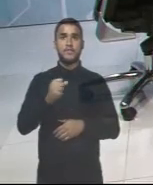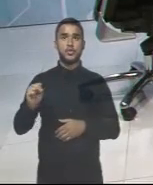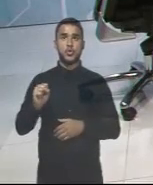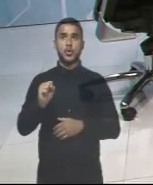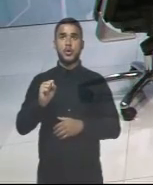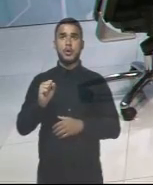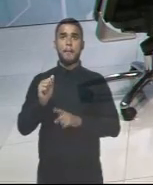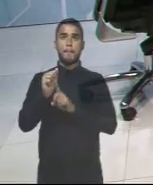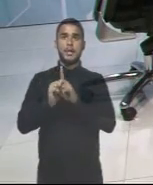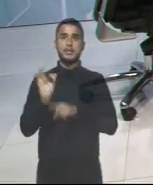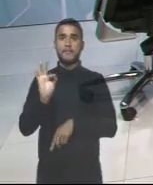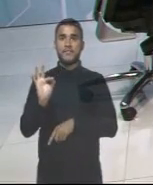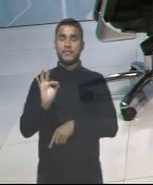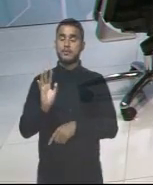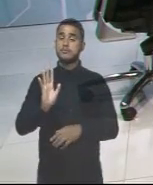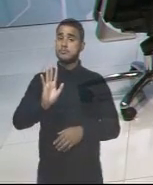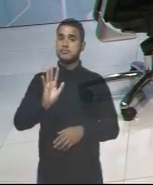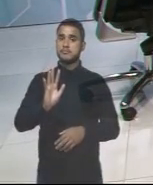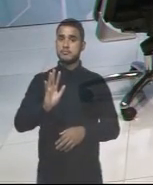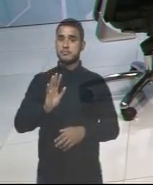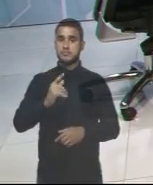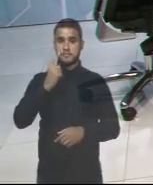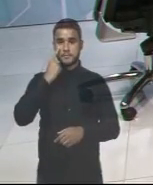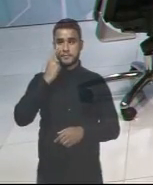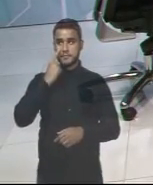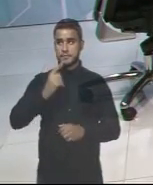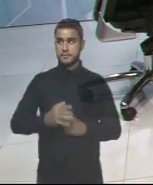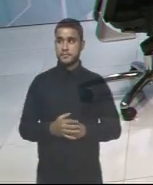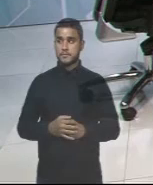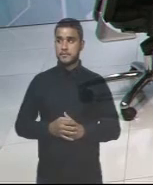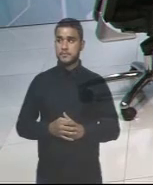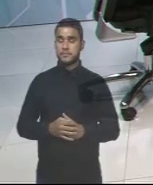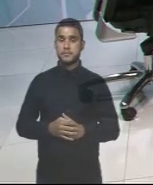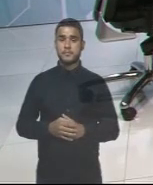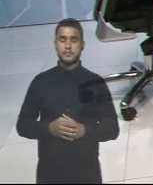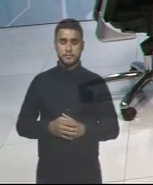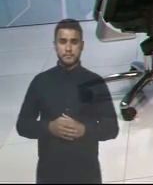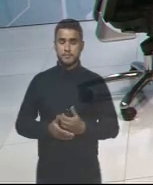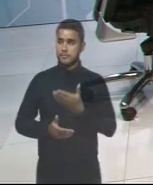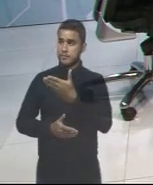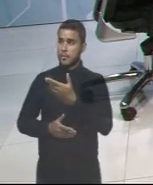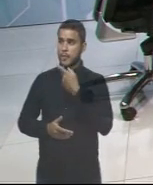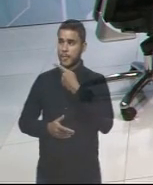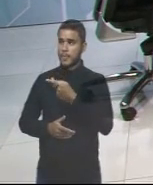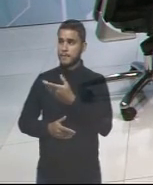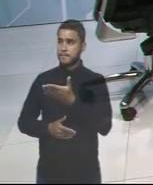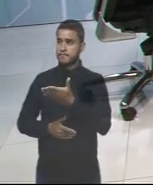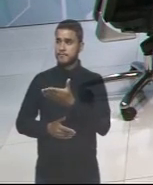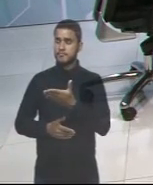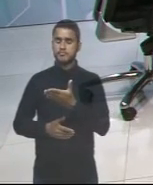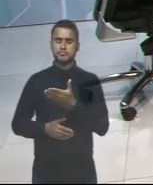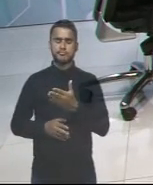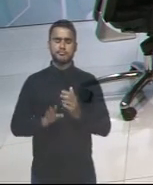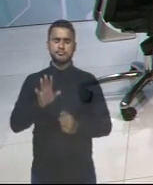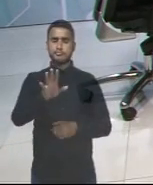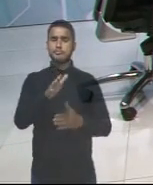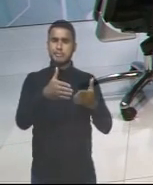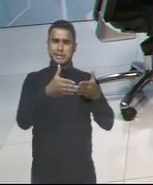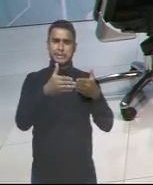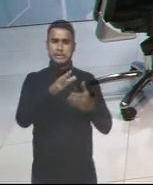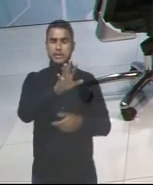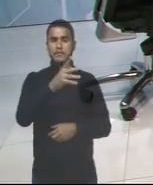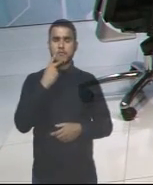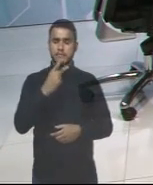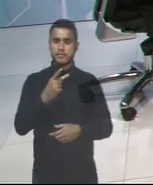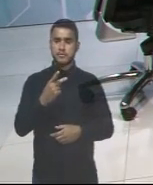outro, para o saco. Não, permita, antes de Depois disso, eu não não sai mais, toquei não. nesse assunto da reforma, e eu acho que ele já baixou